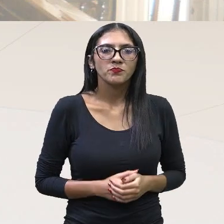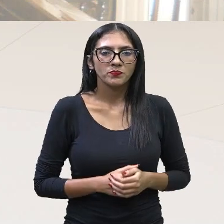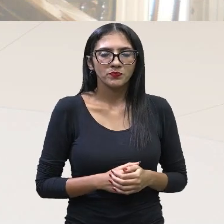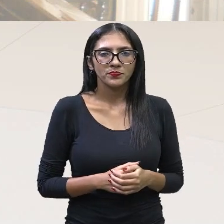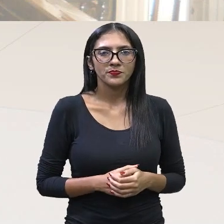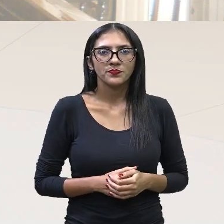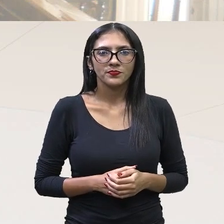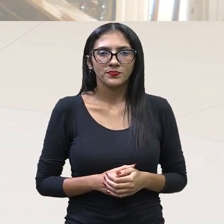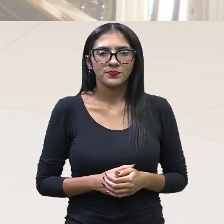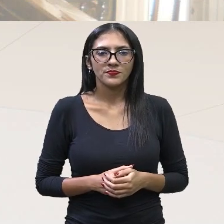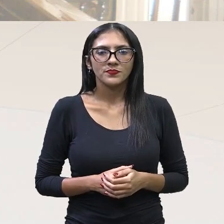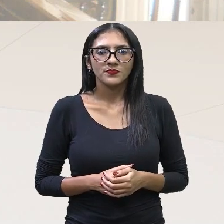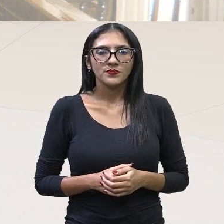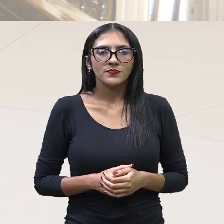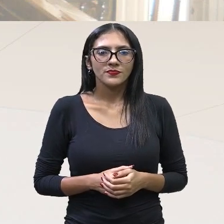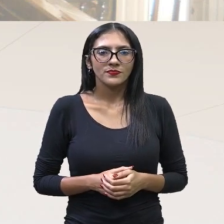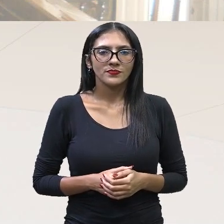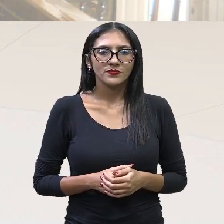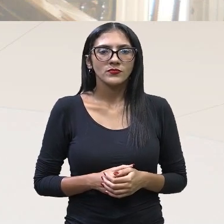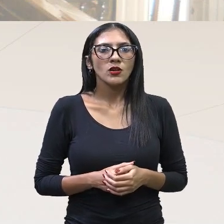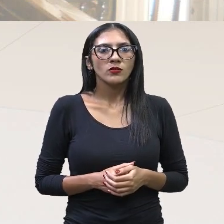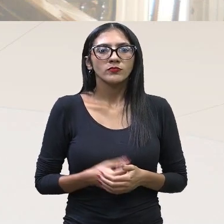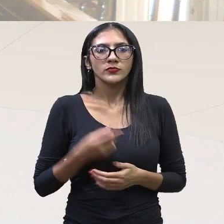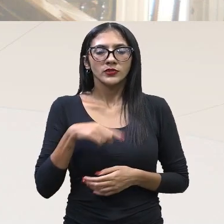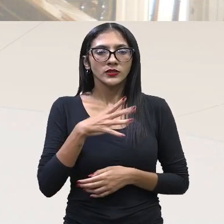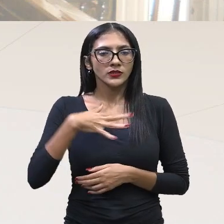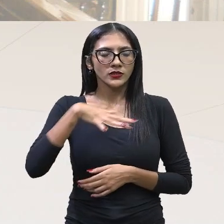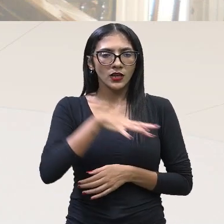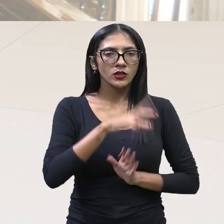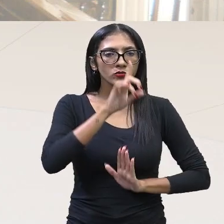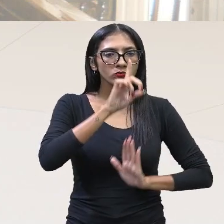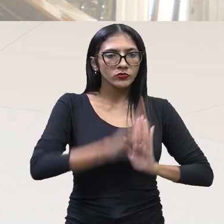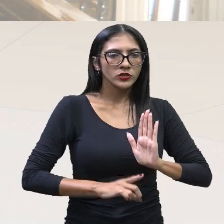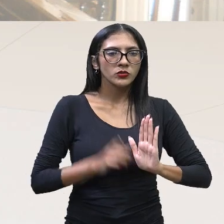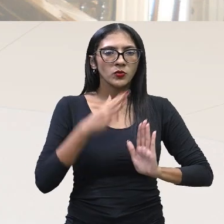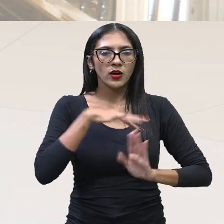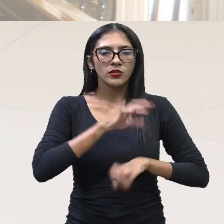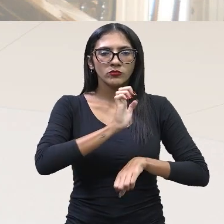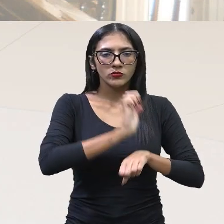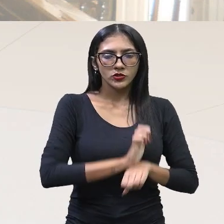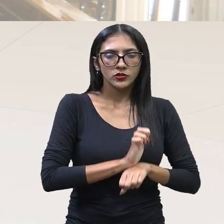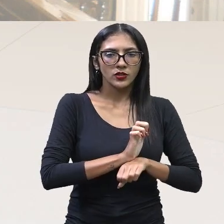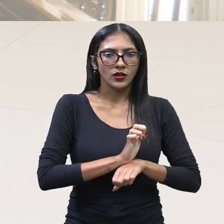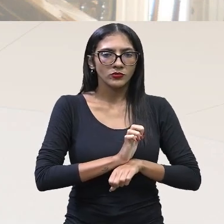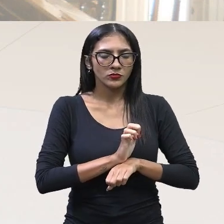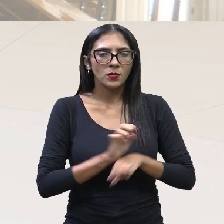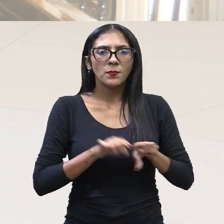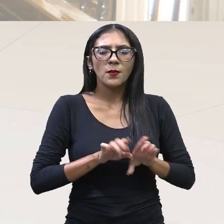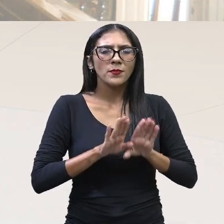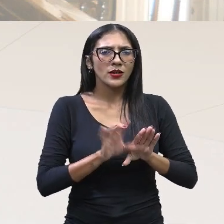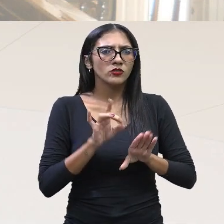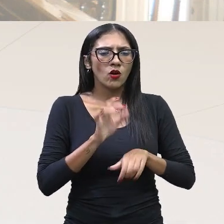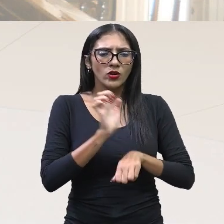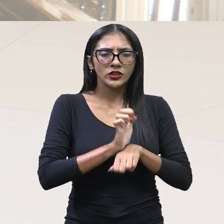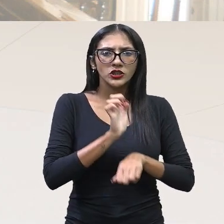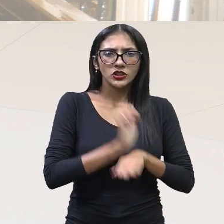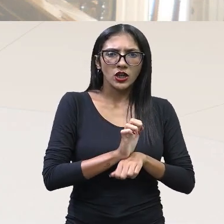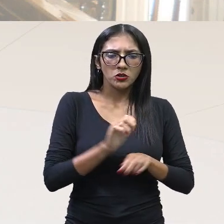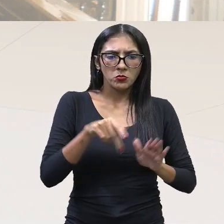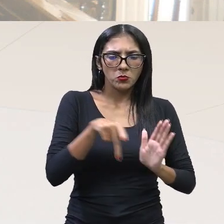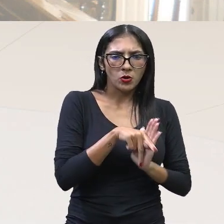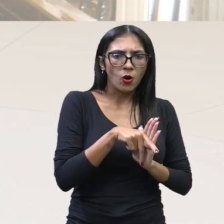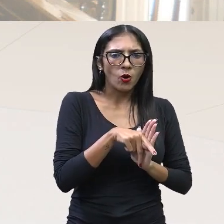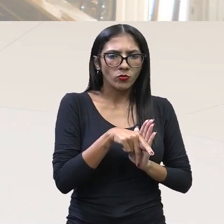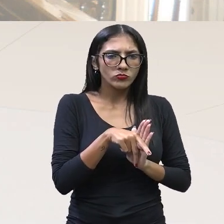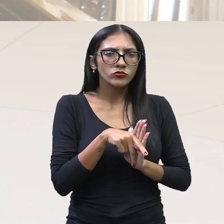observância dele. Nesse ramo do direito, o Estado, e Estado aqui não entenda apenas como o Estado, uma